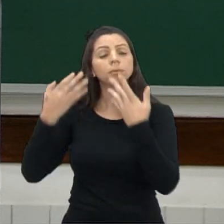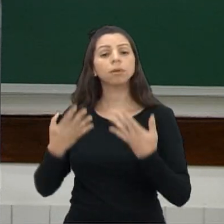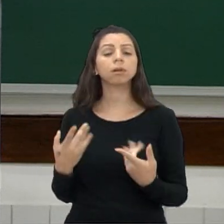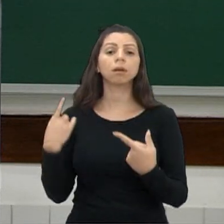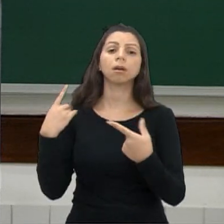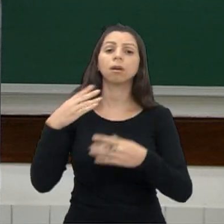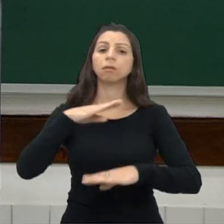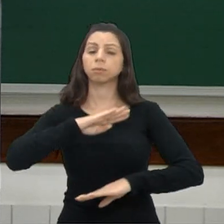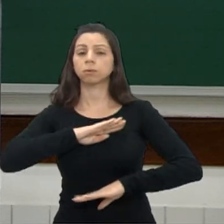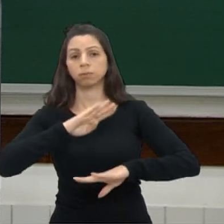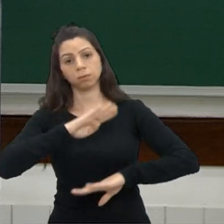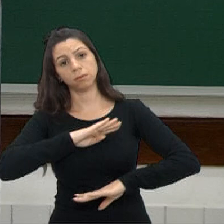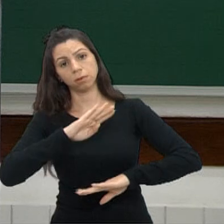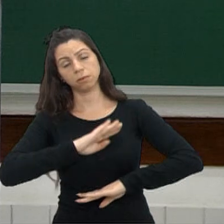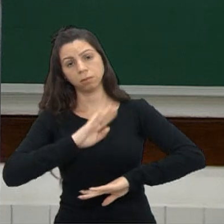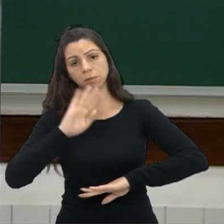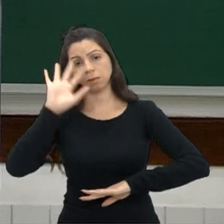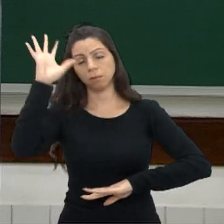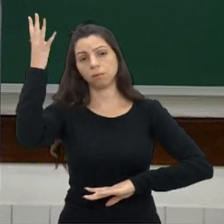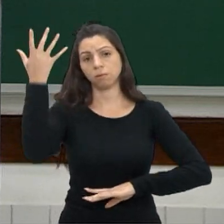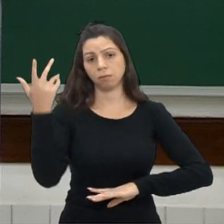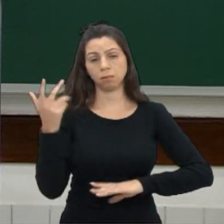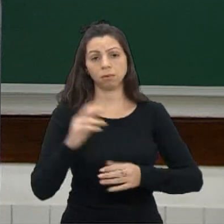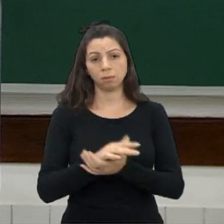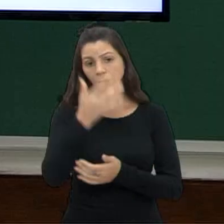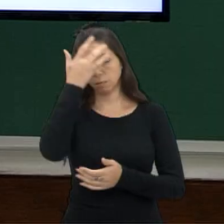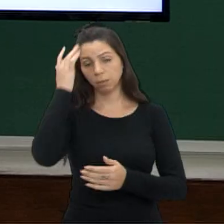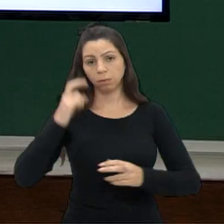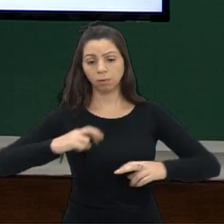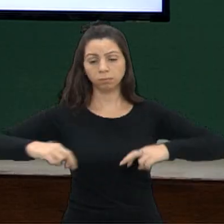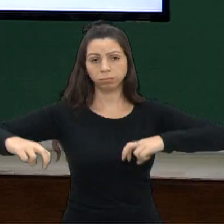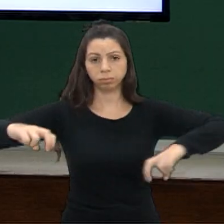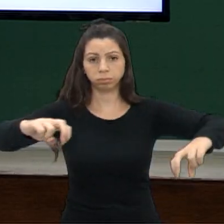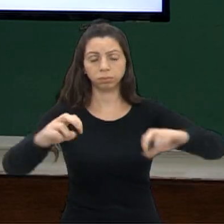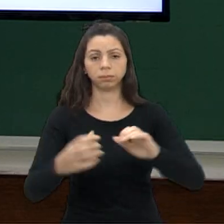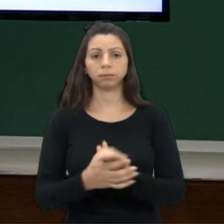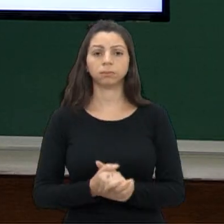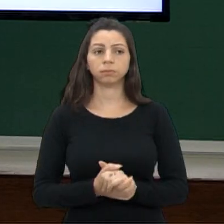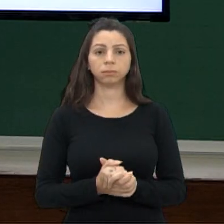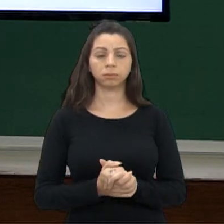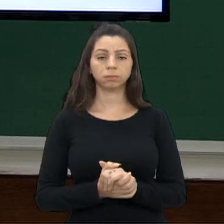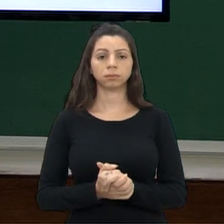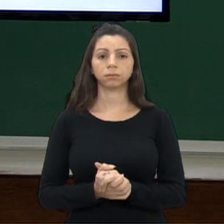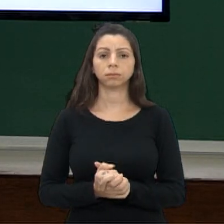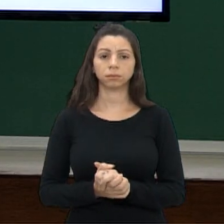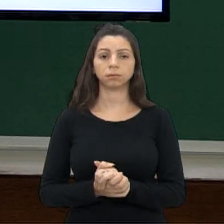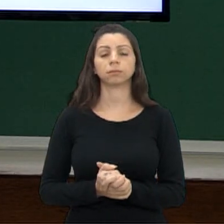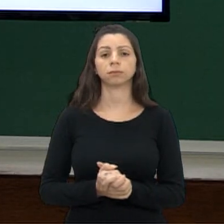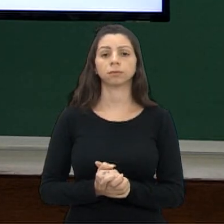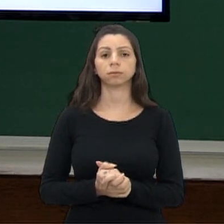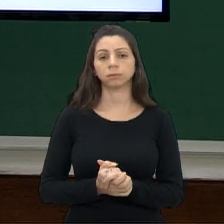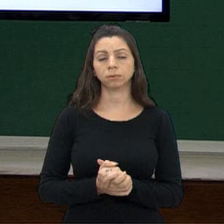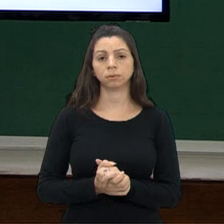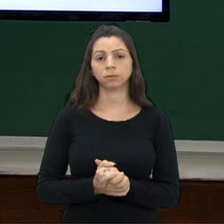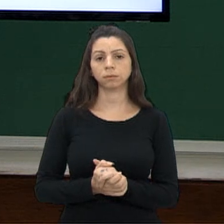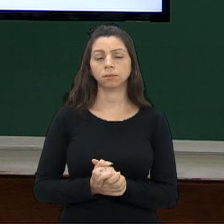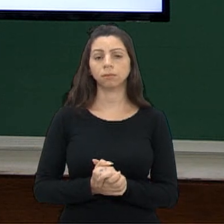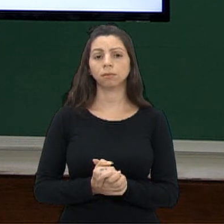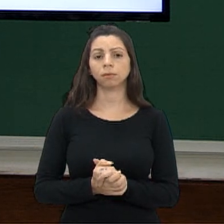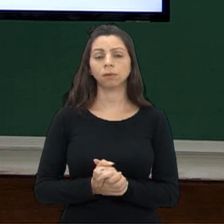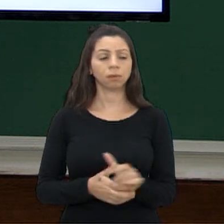um acontecimento desses personagens. E inferir sentido de palavras